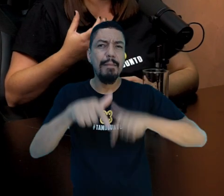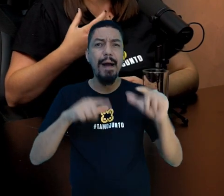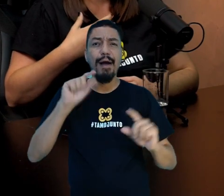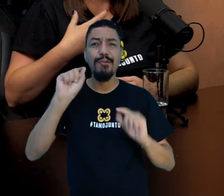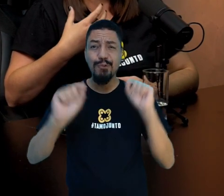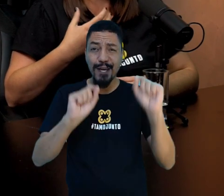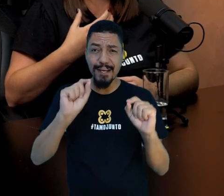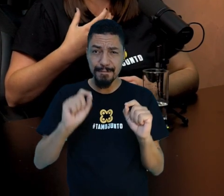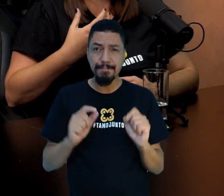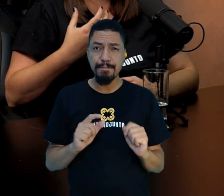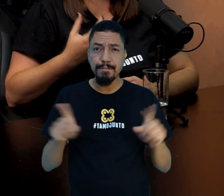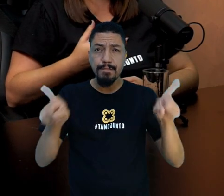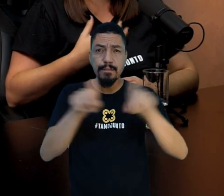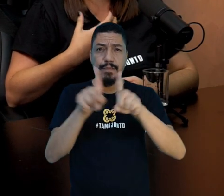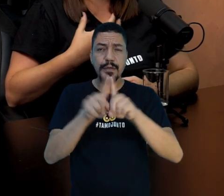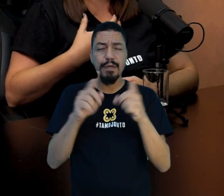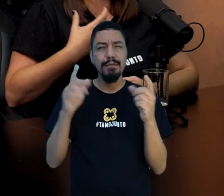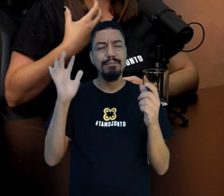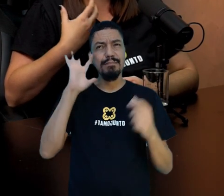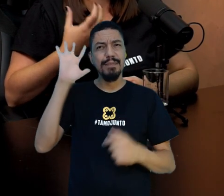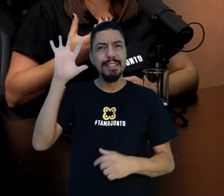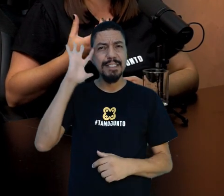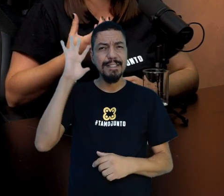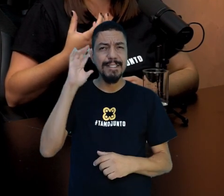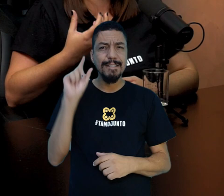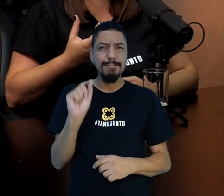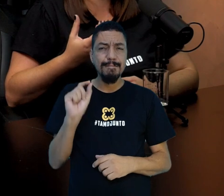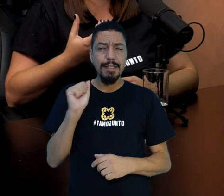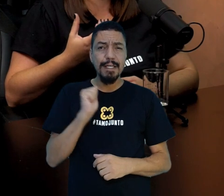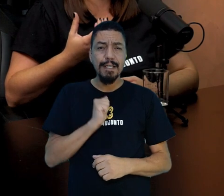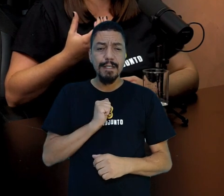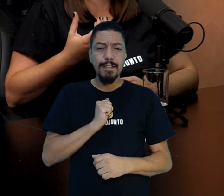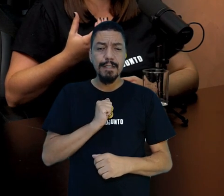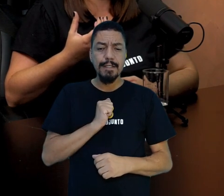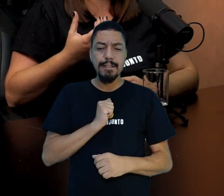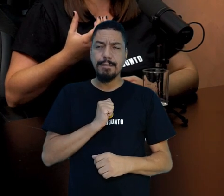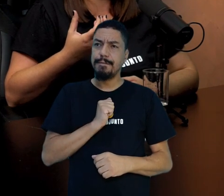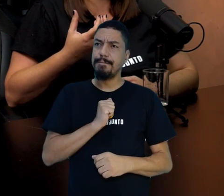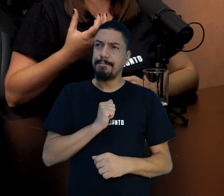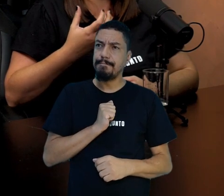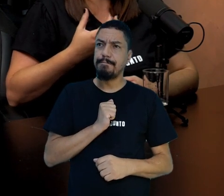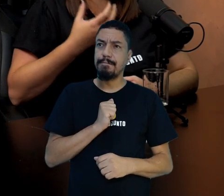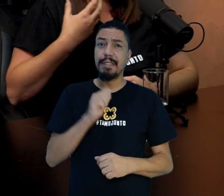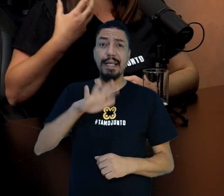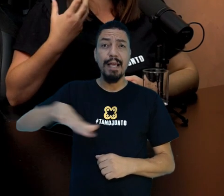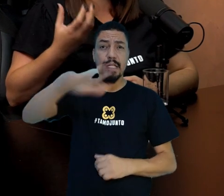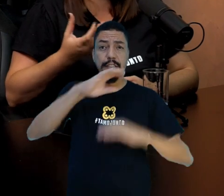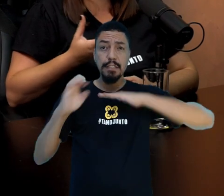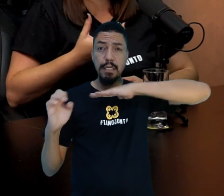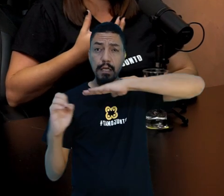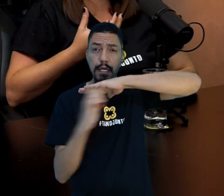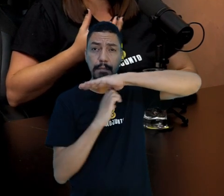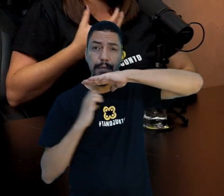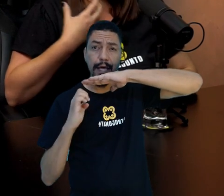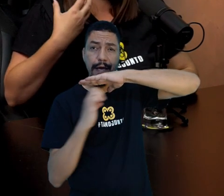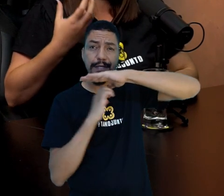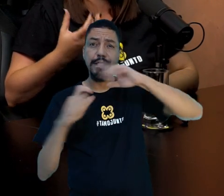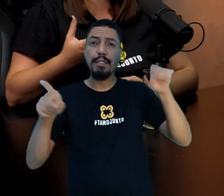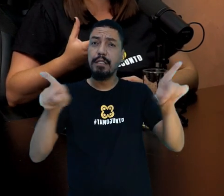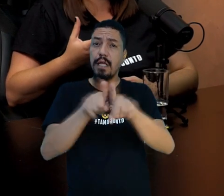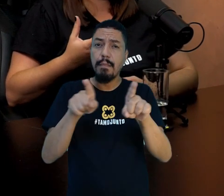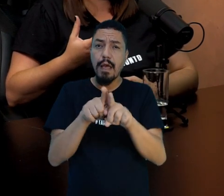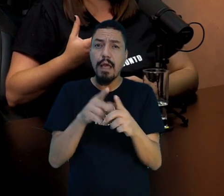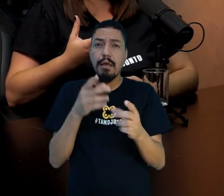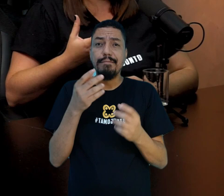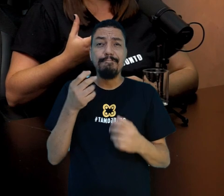trabalho? E aqui, muito fazendo o exercício de as empresas poderem, as pessoas